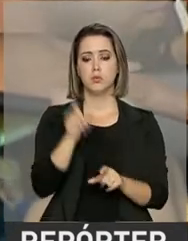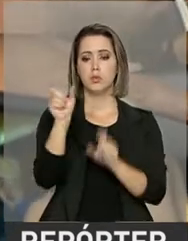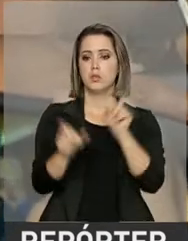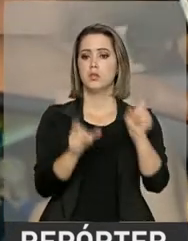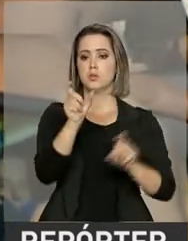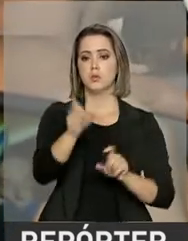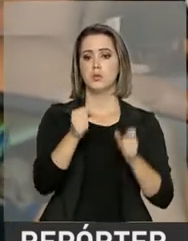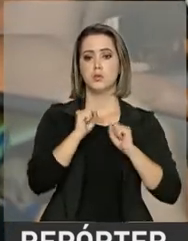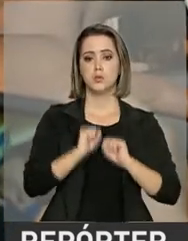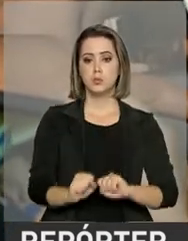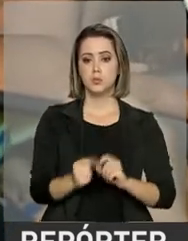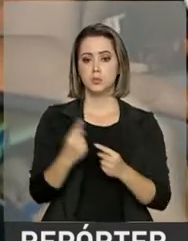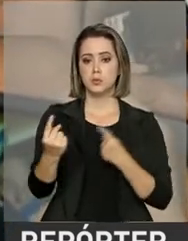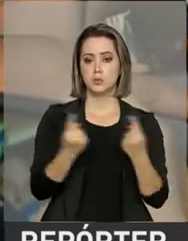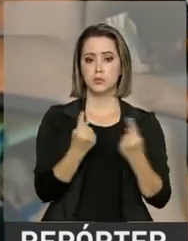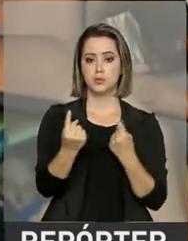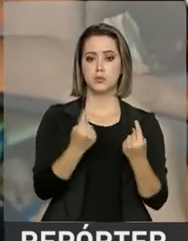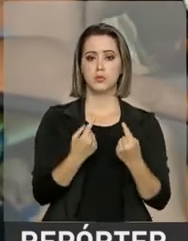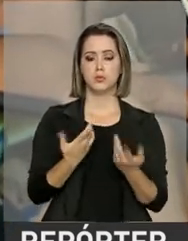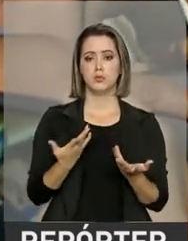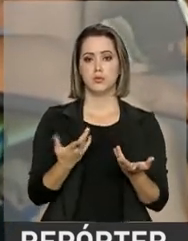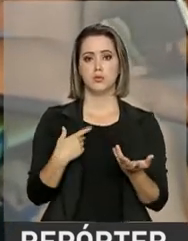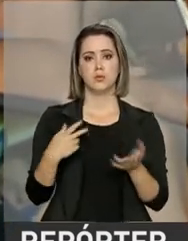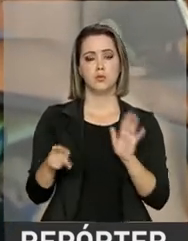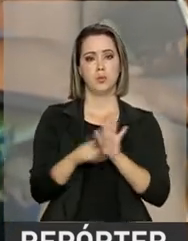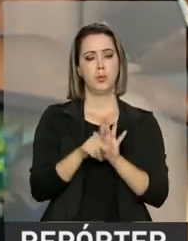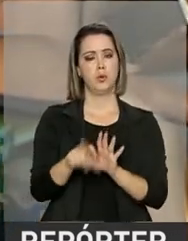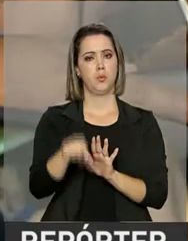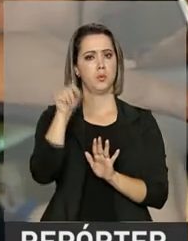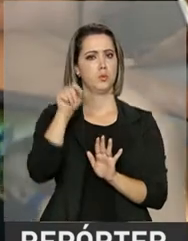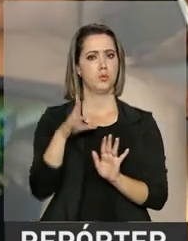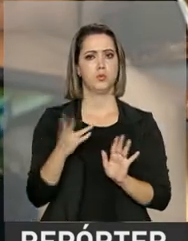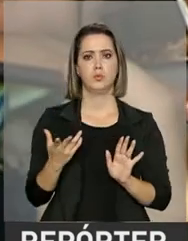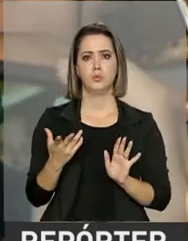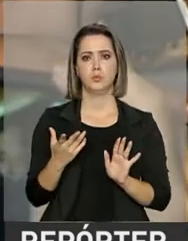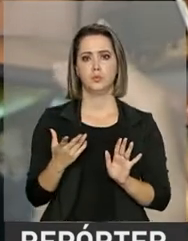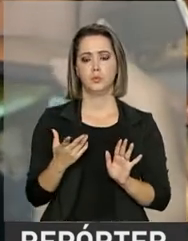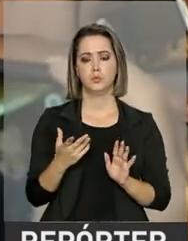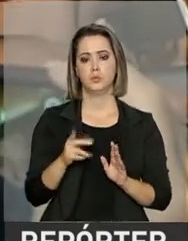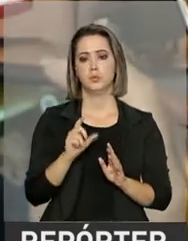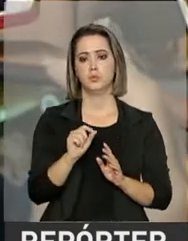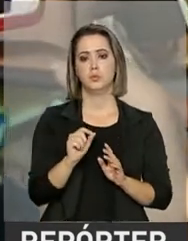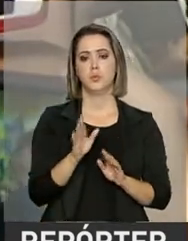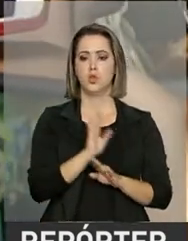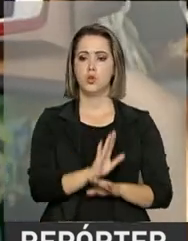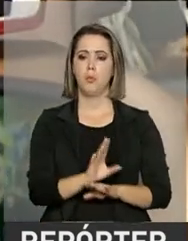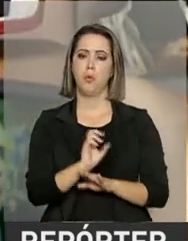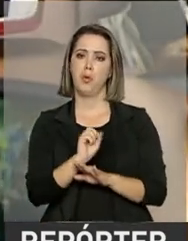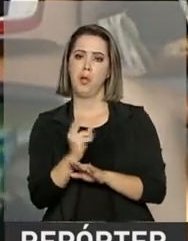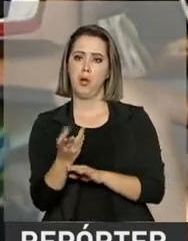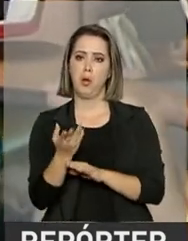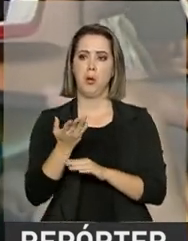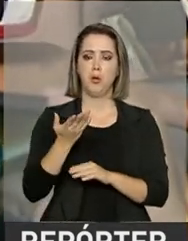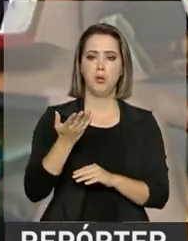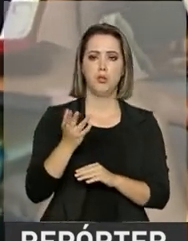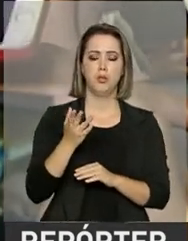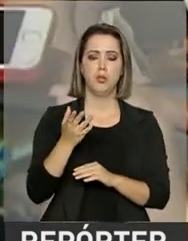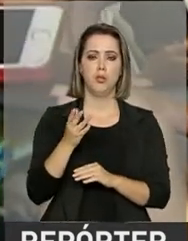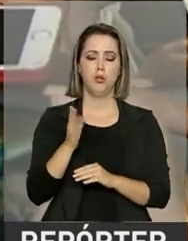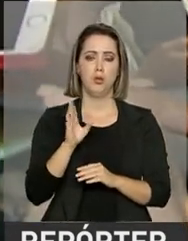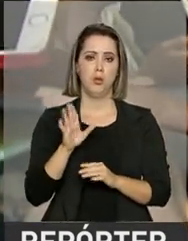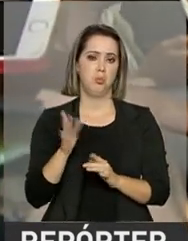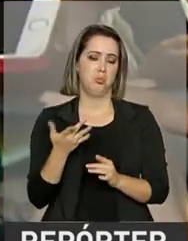possam tomar cada um no seu âmbito a sua decisão aí de apoiar a forma